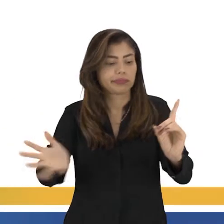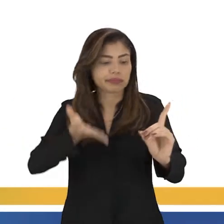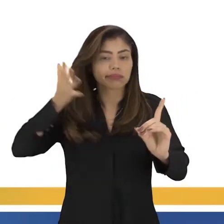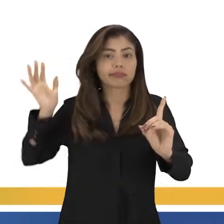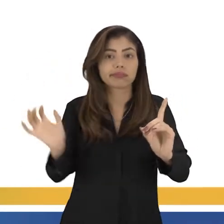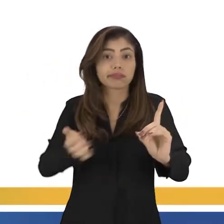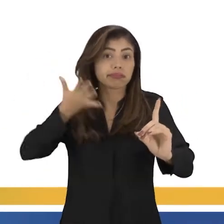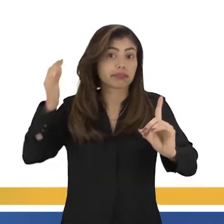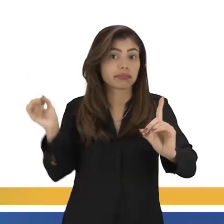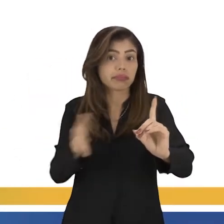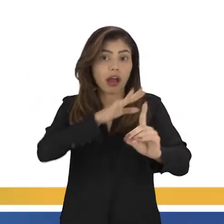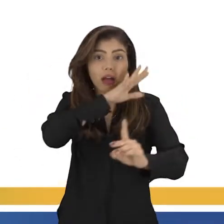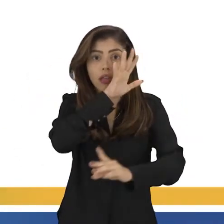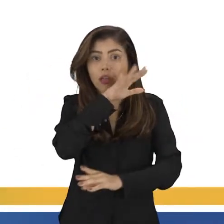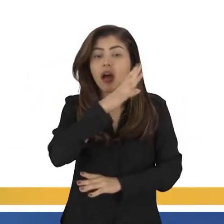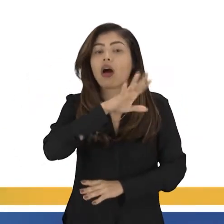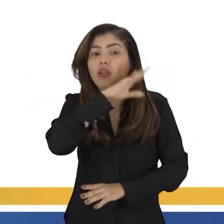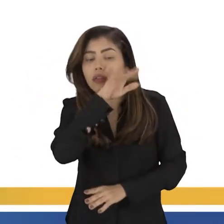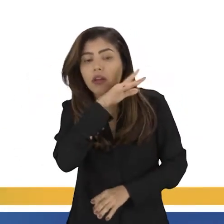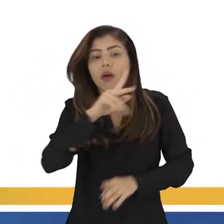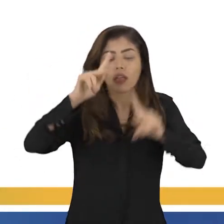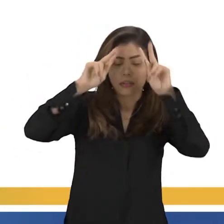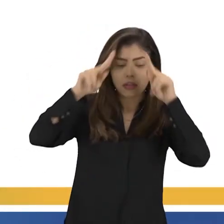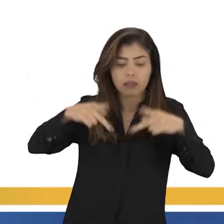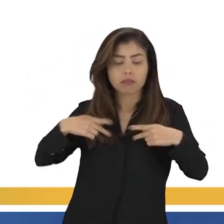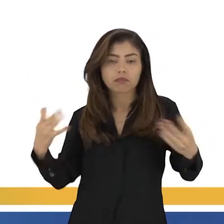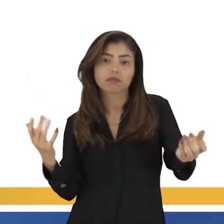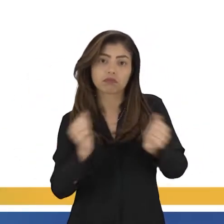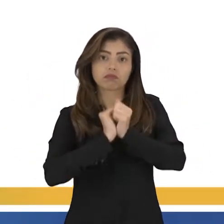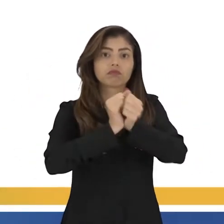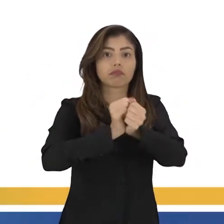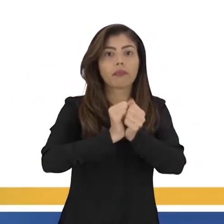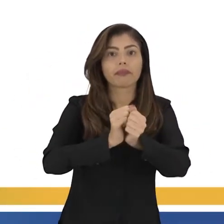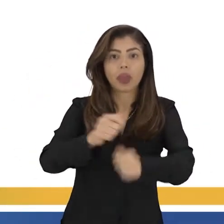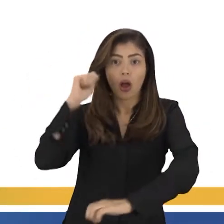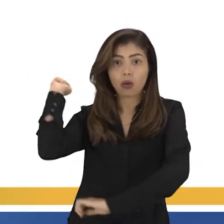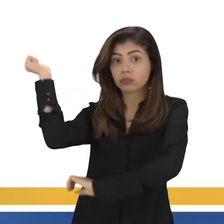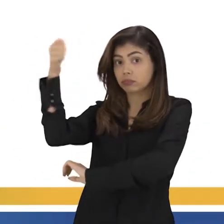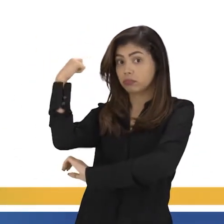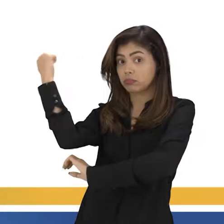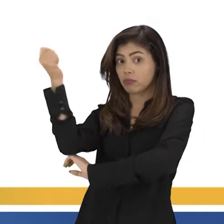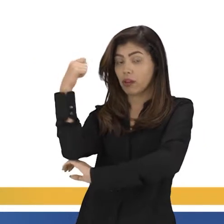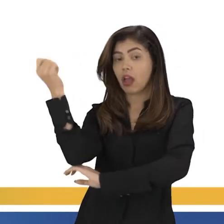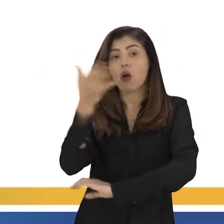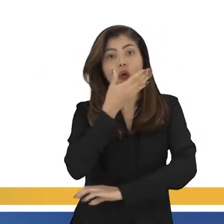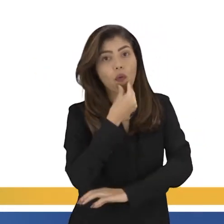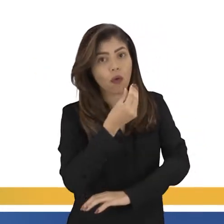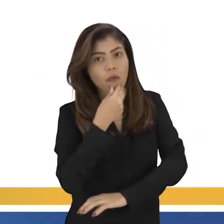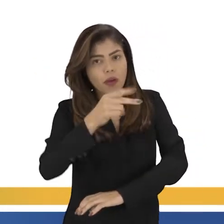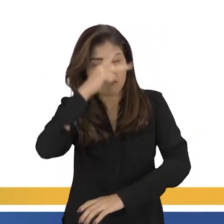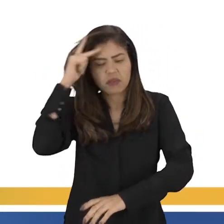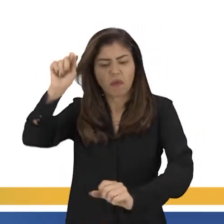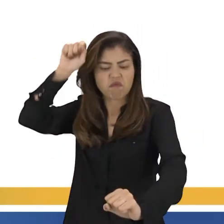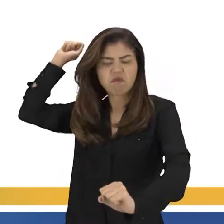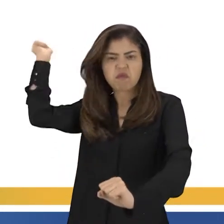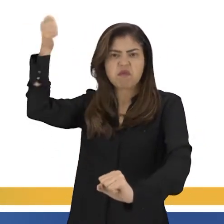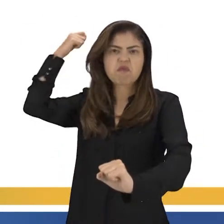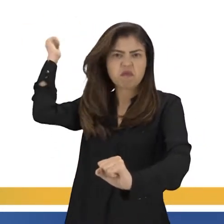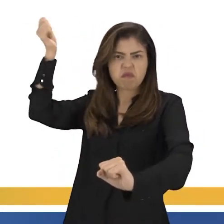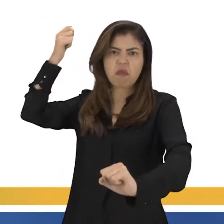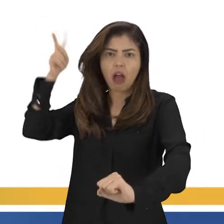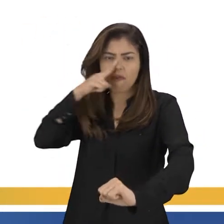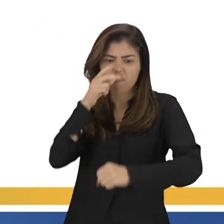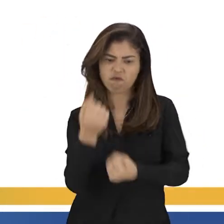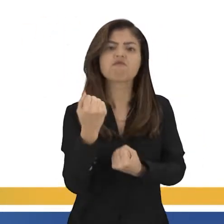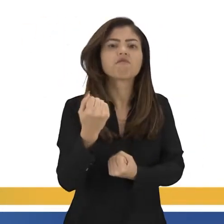essa superioridade do homem em relação aos animais. São práticas muito antigas, por exemplo, o rodeio, onde o homem tem que dominar o animal, a força bruta